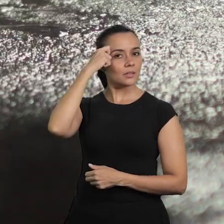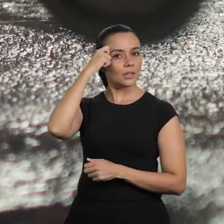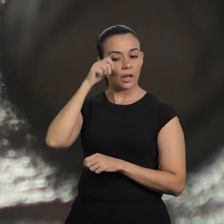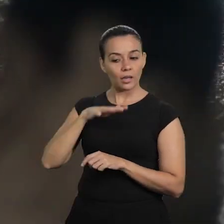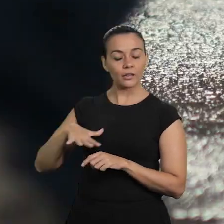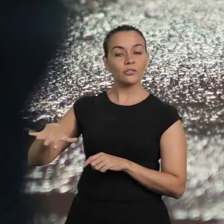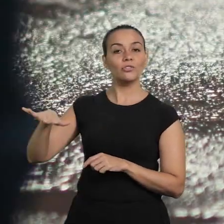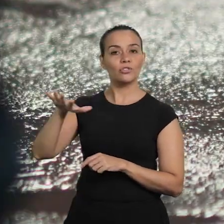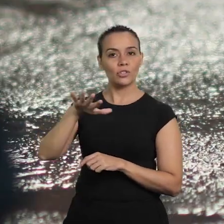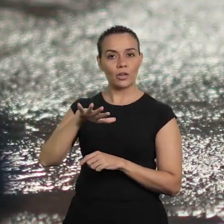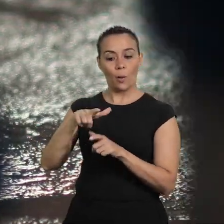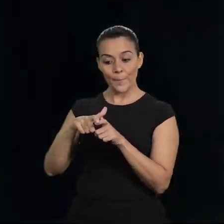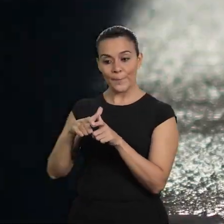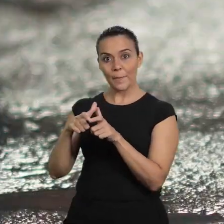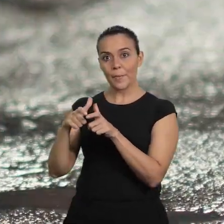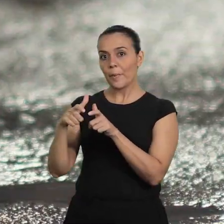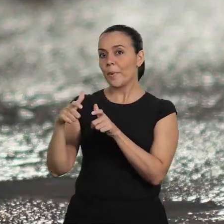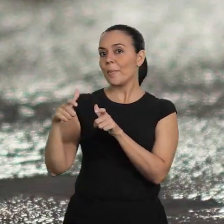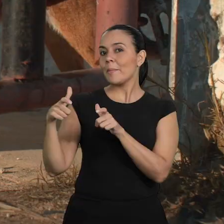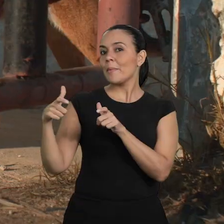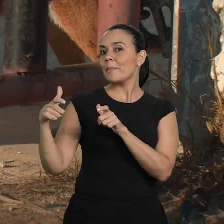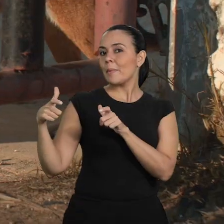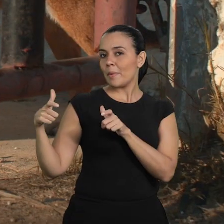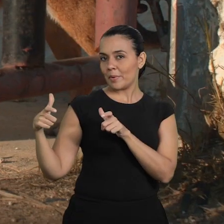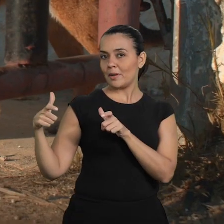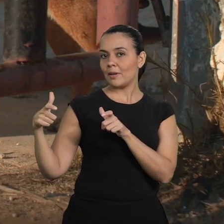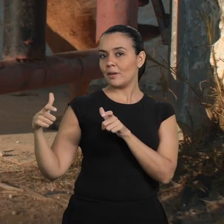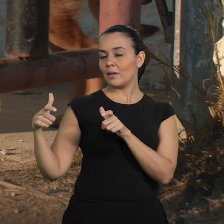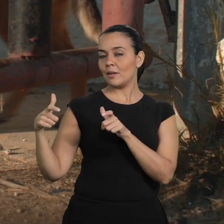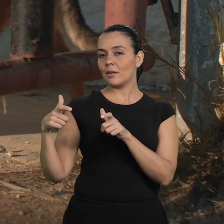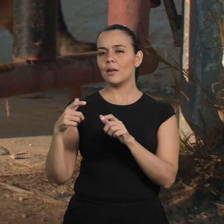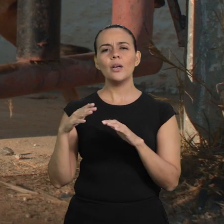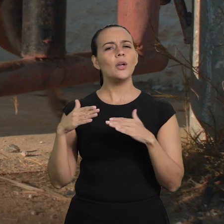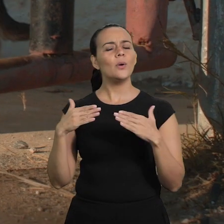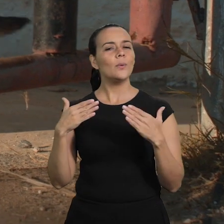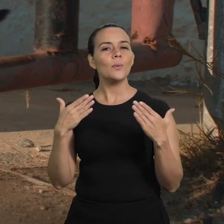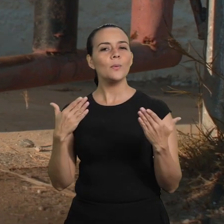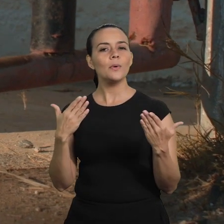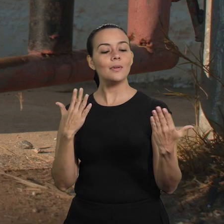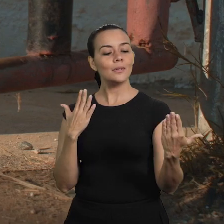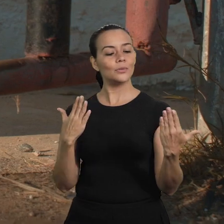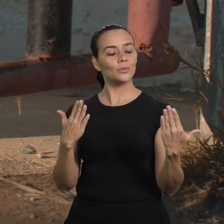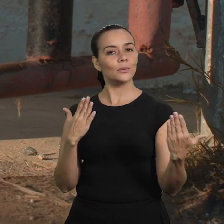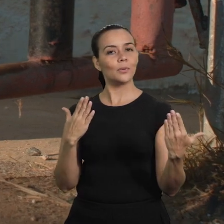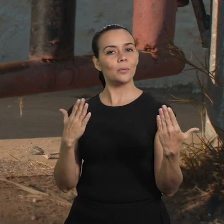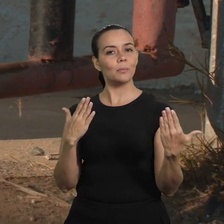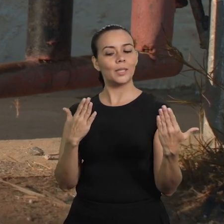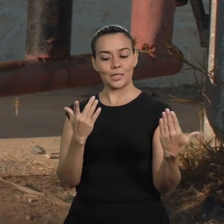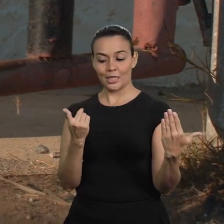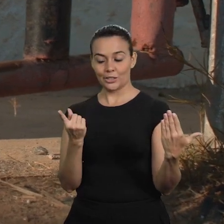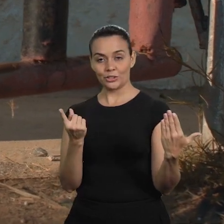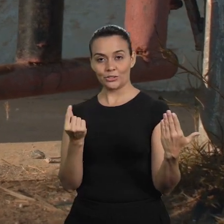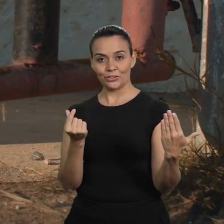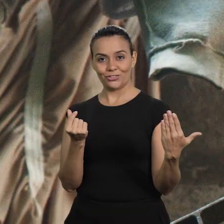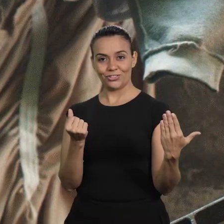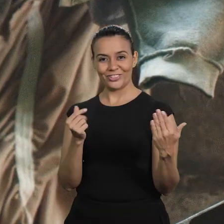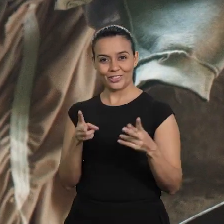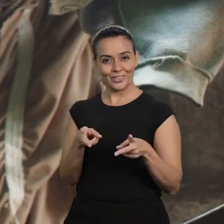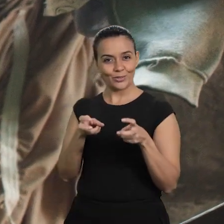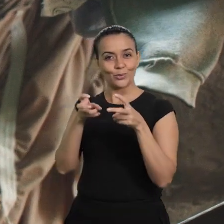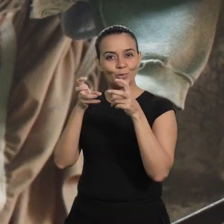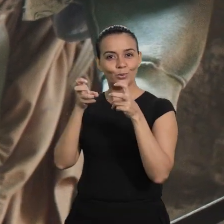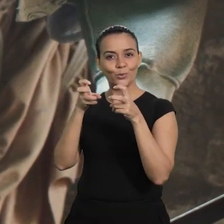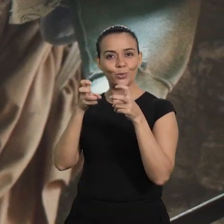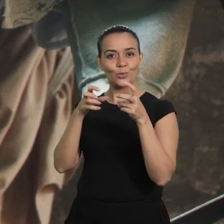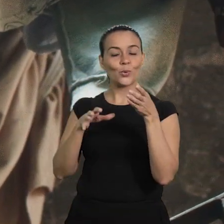na periferia, eram a maior parte desses empreendedores. E quando você compara a renda que elas geram,